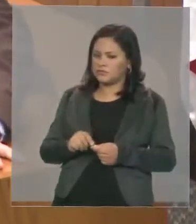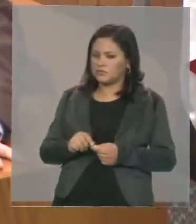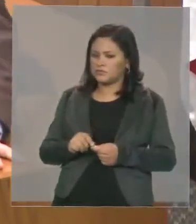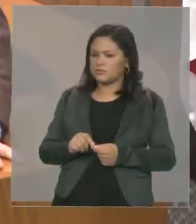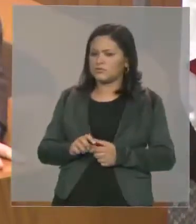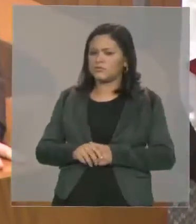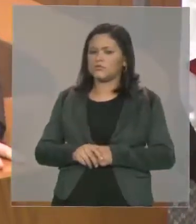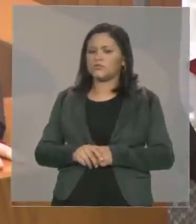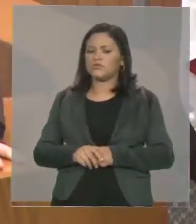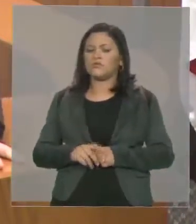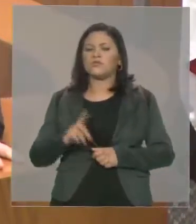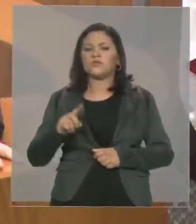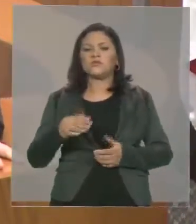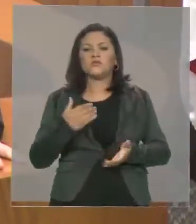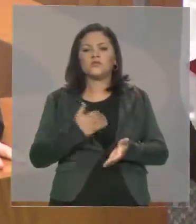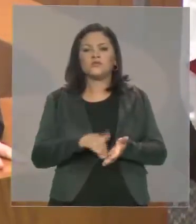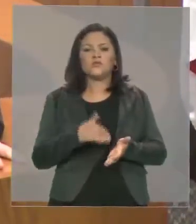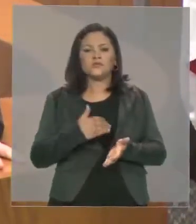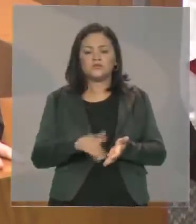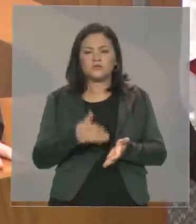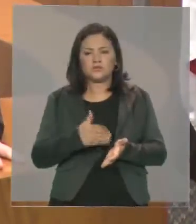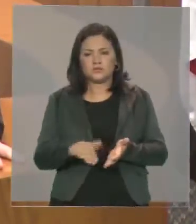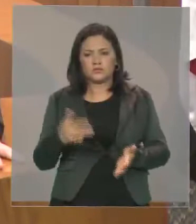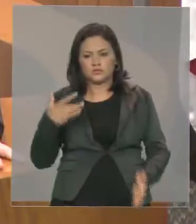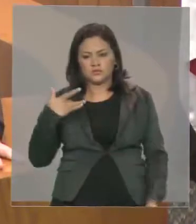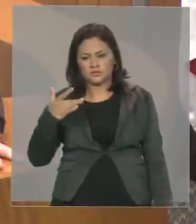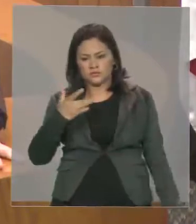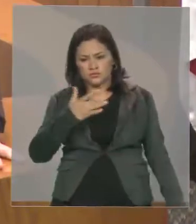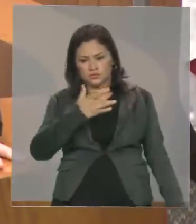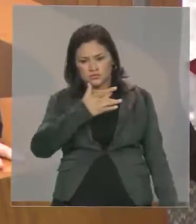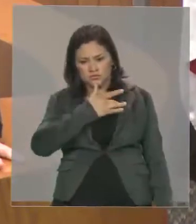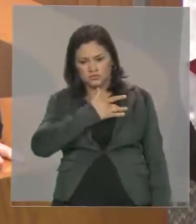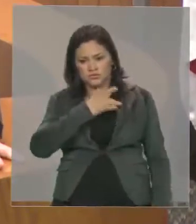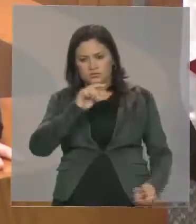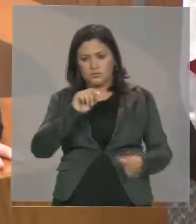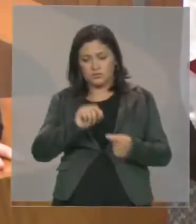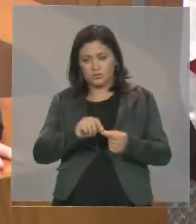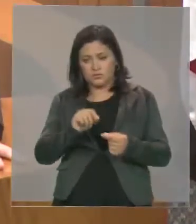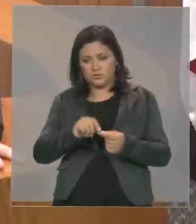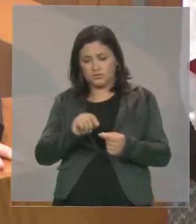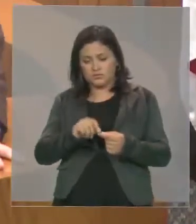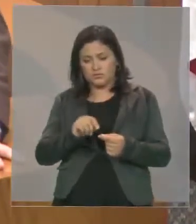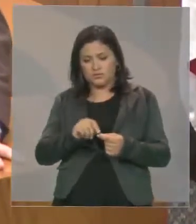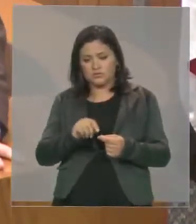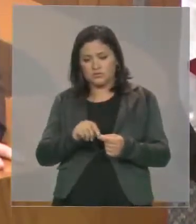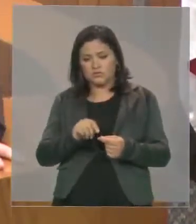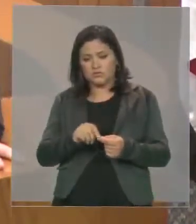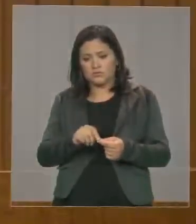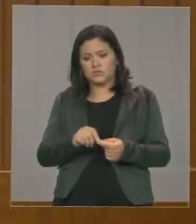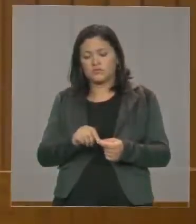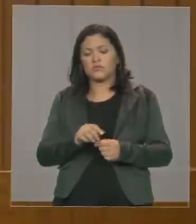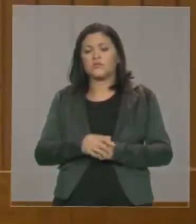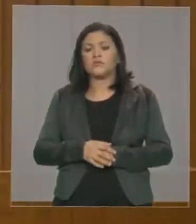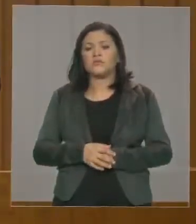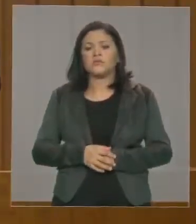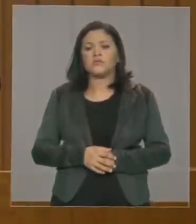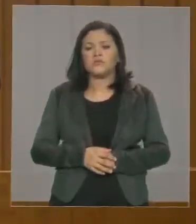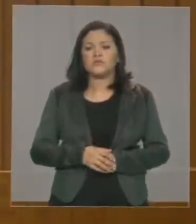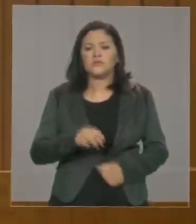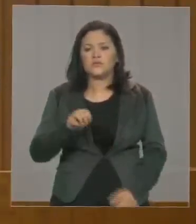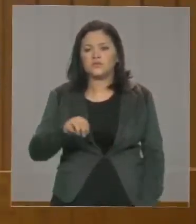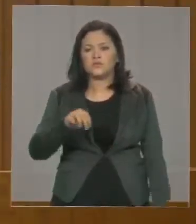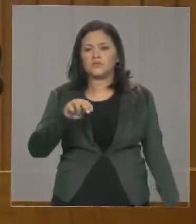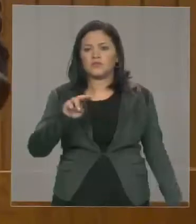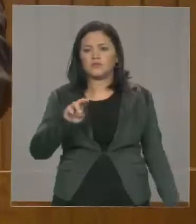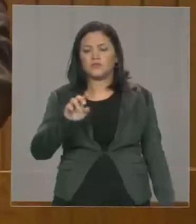a Secretaria de Saúde realizará um mutirão de consultas naquela